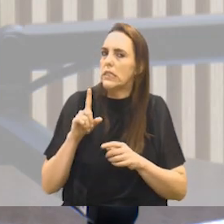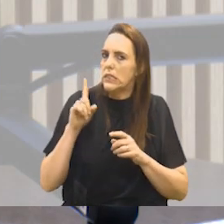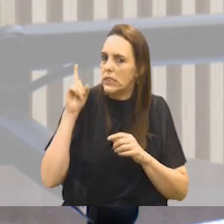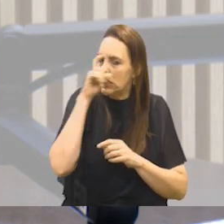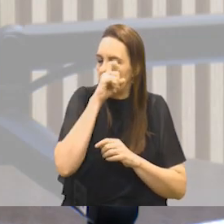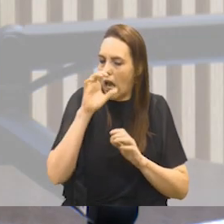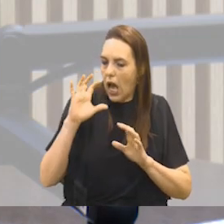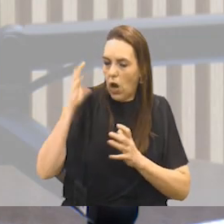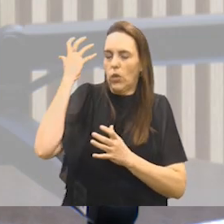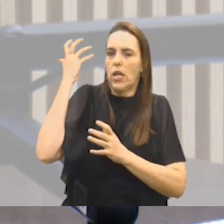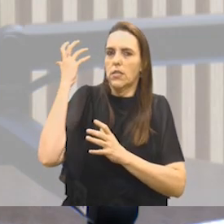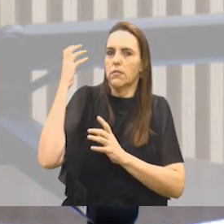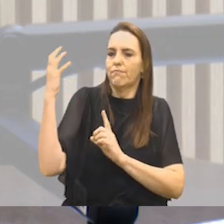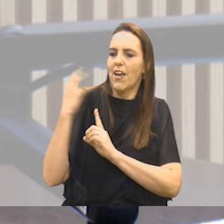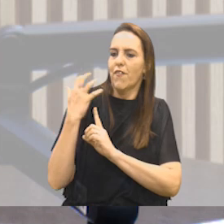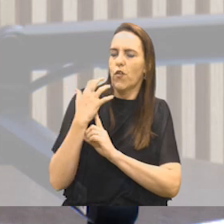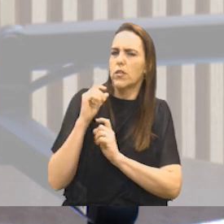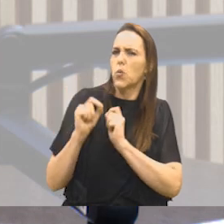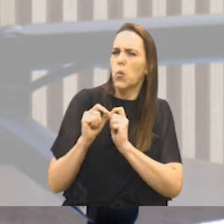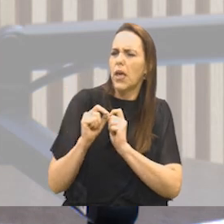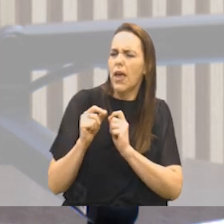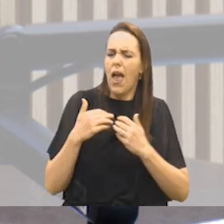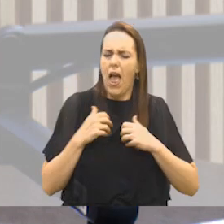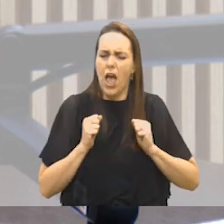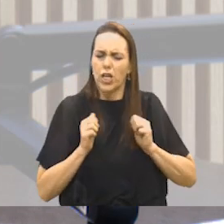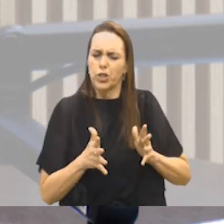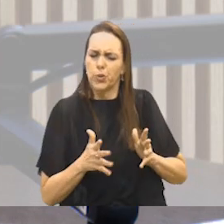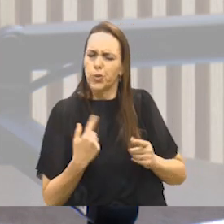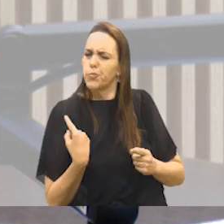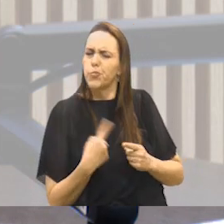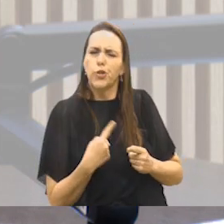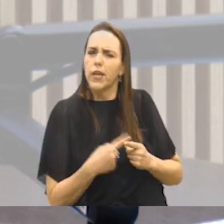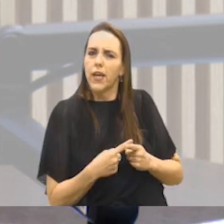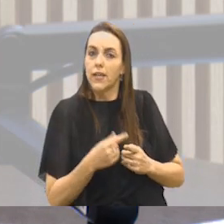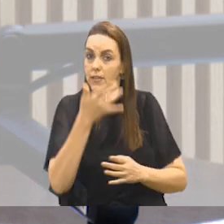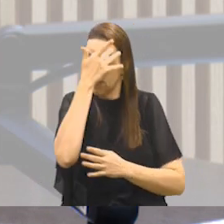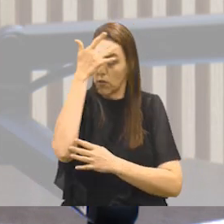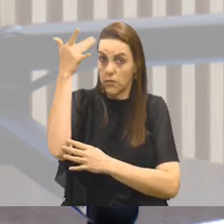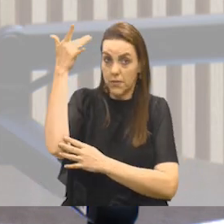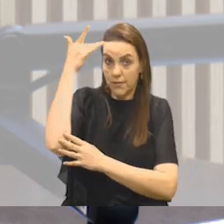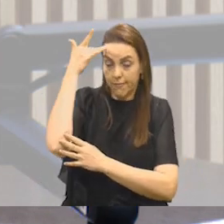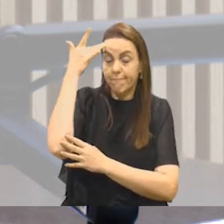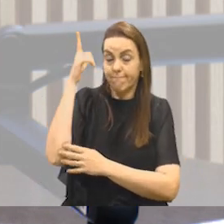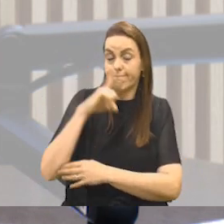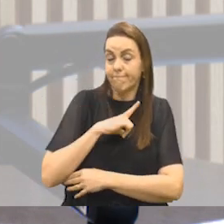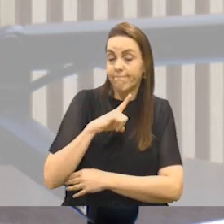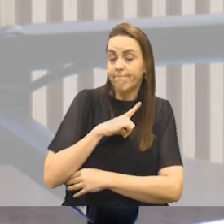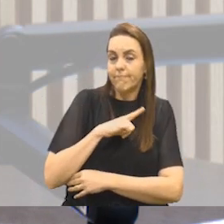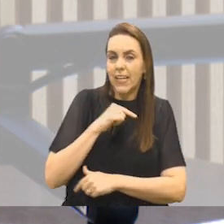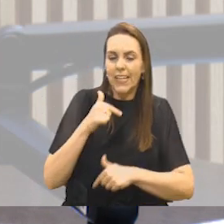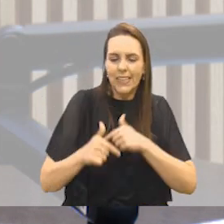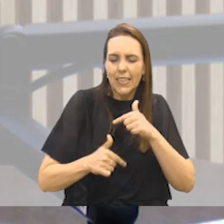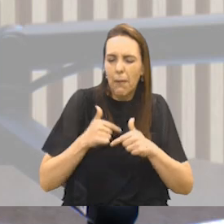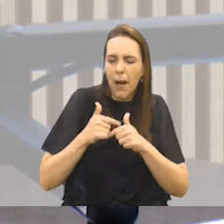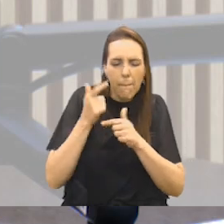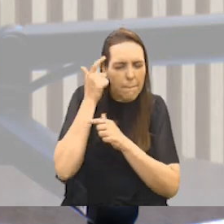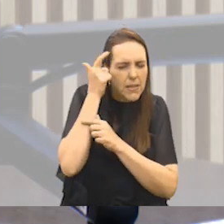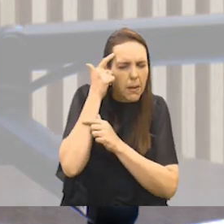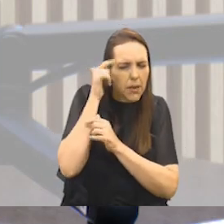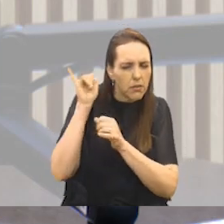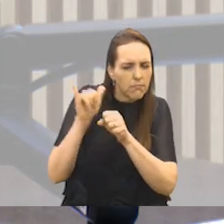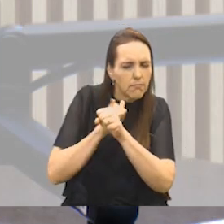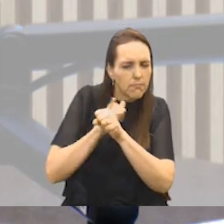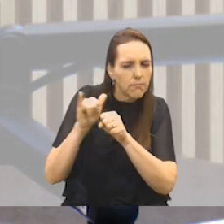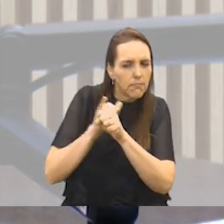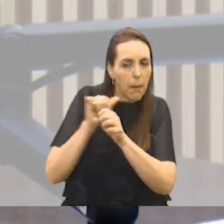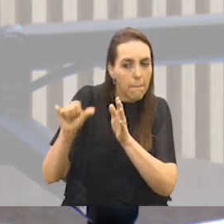os teus gatilhos, saber o porquê você age e reage desse jeito. É você ter saúde mental,